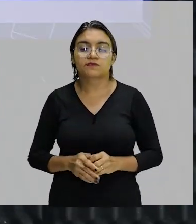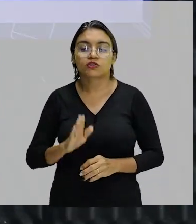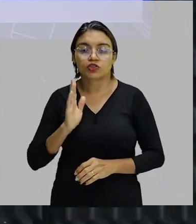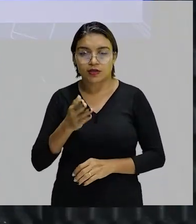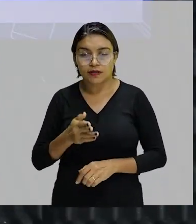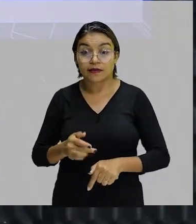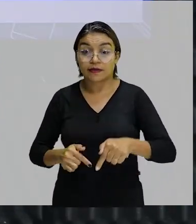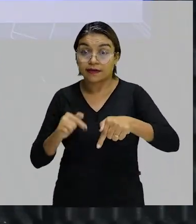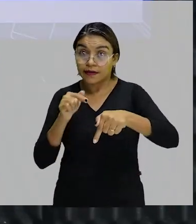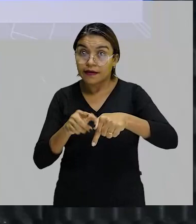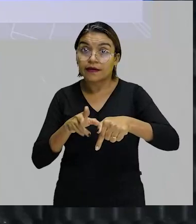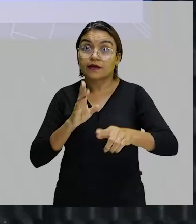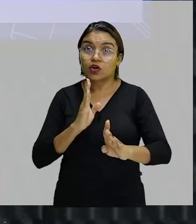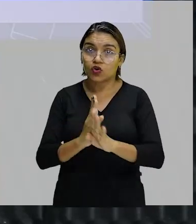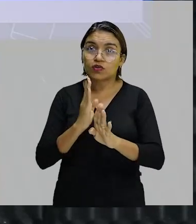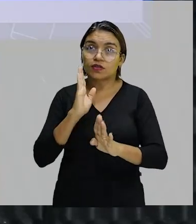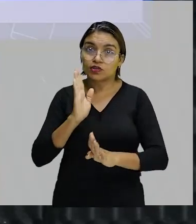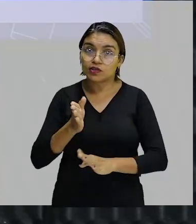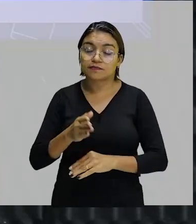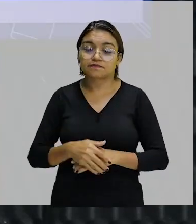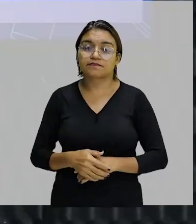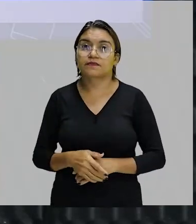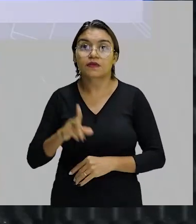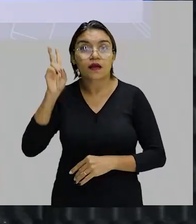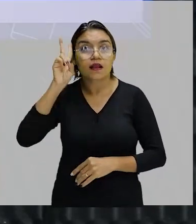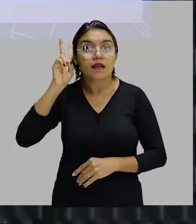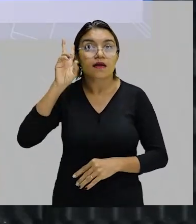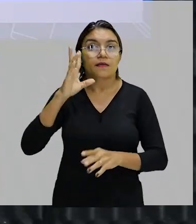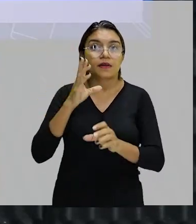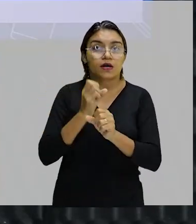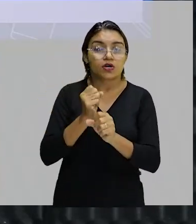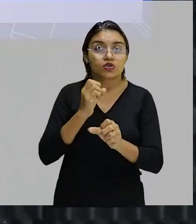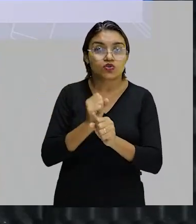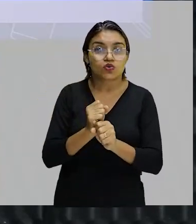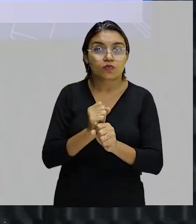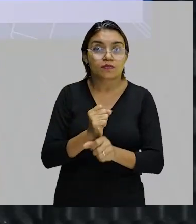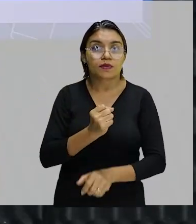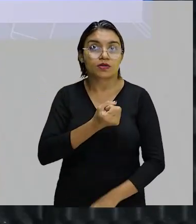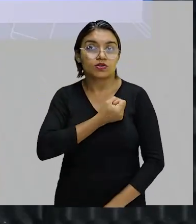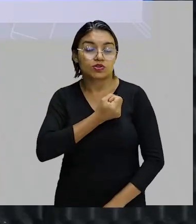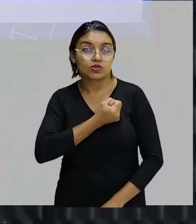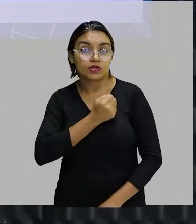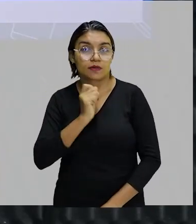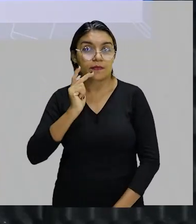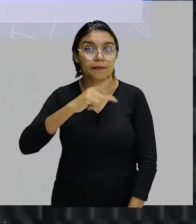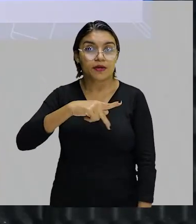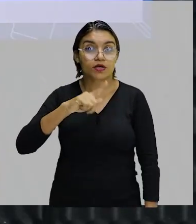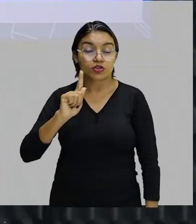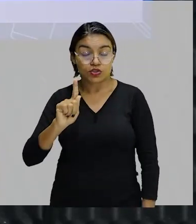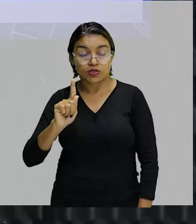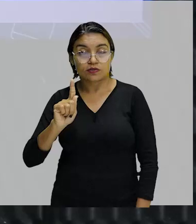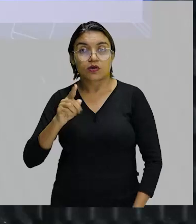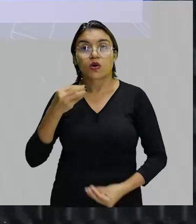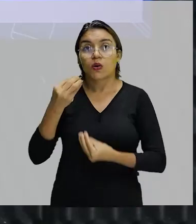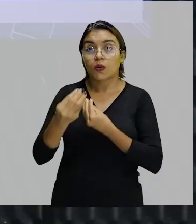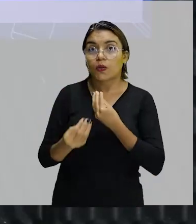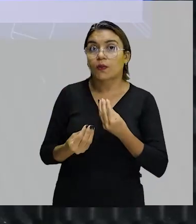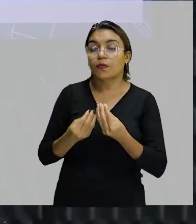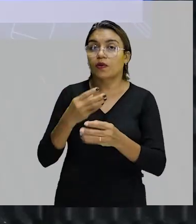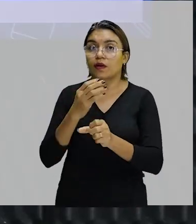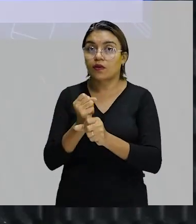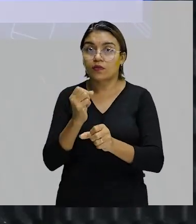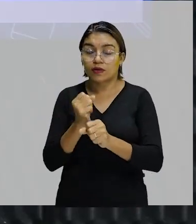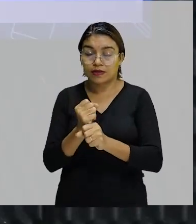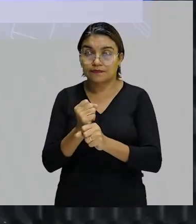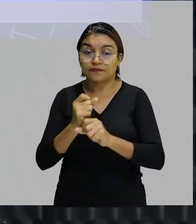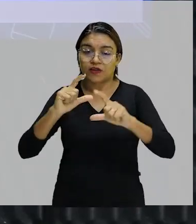razão. Lembra que eu falei para você da soma de termos da PG? Para eu calcular a soma de termos, lá na